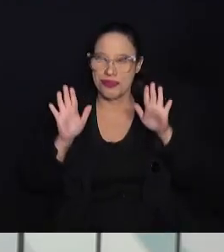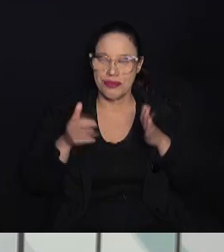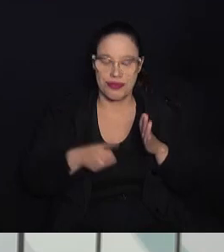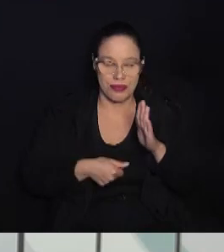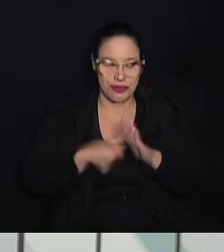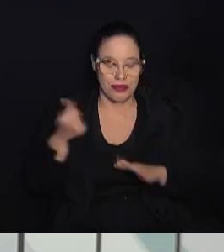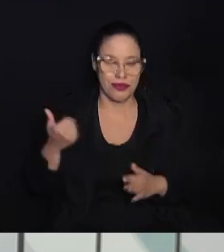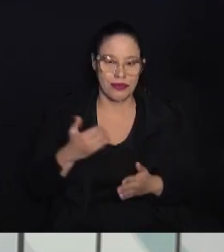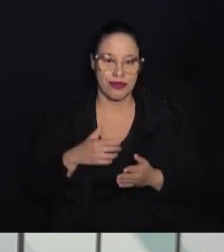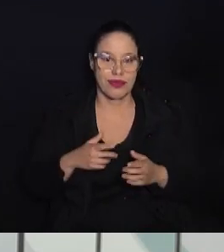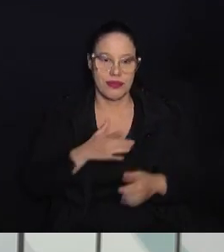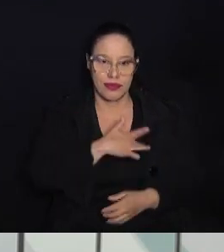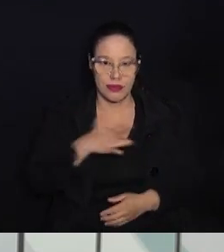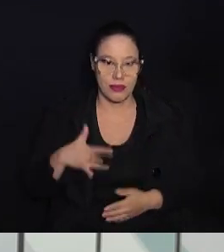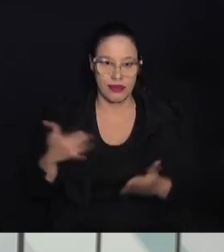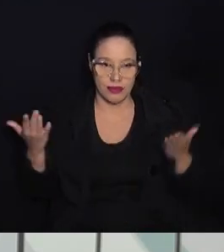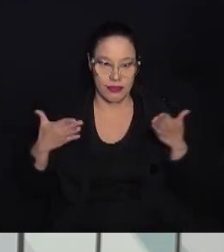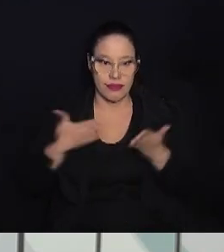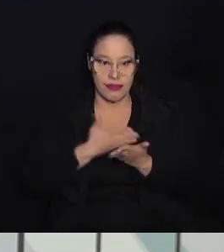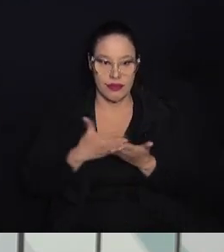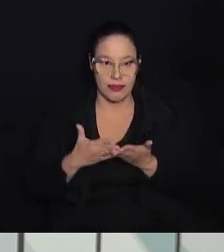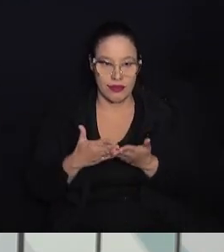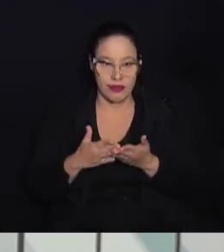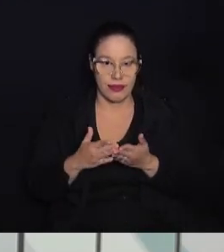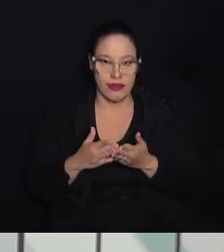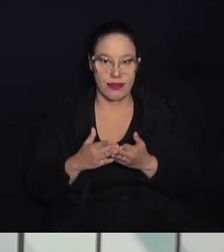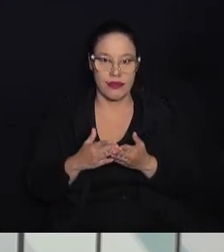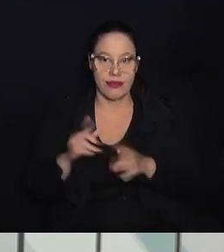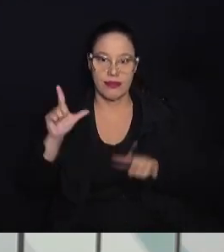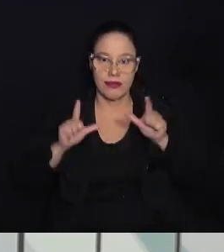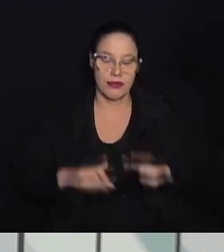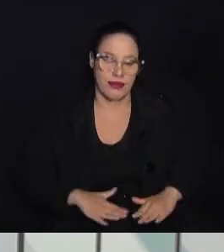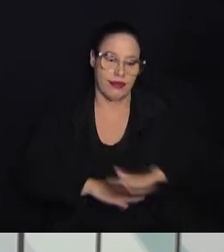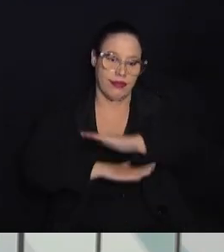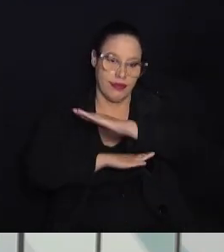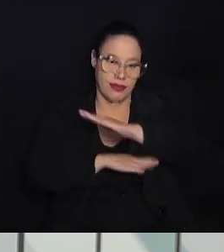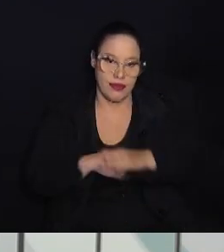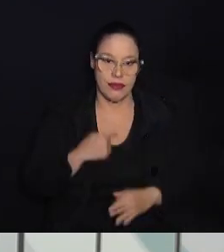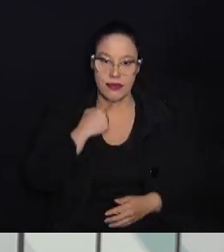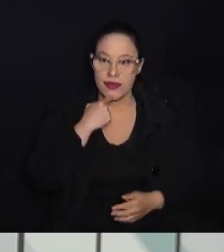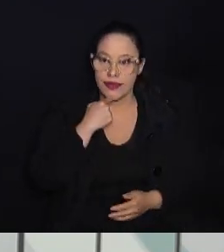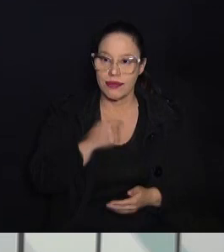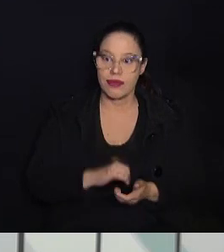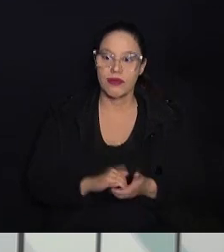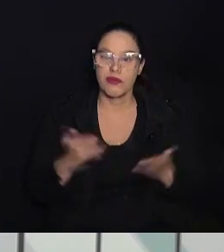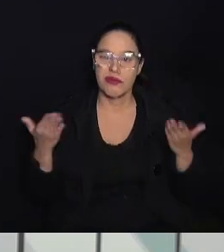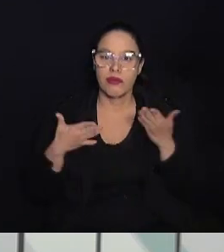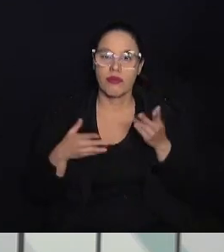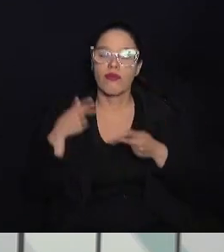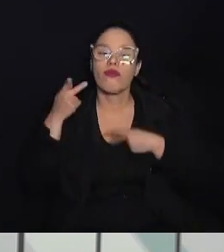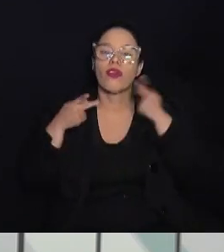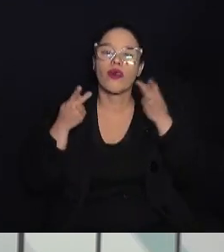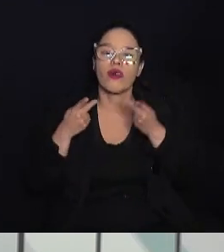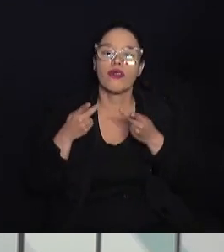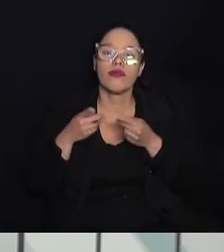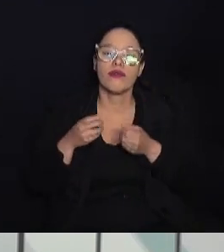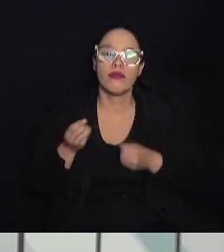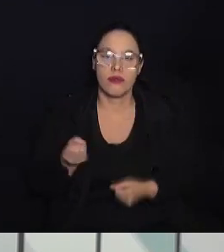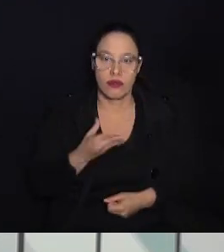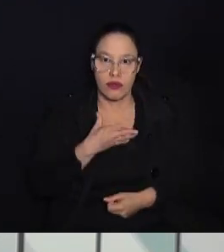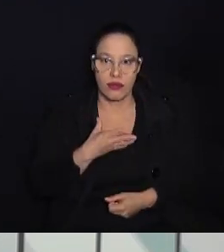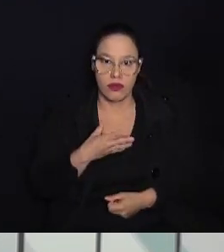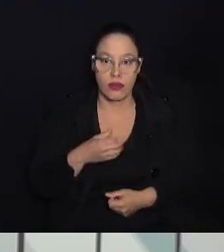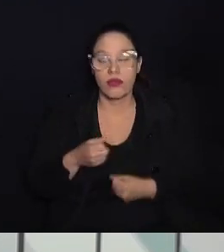Olá pessoal, mais um Saúde Agora começando aqui na programação da TV Câmara Campinas. E hoje nós vamos falar sobre